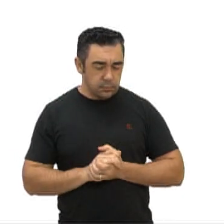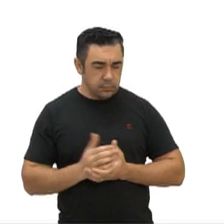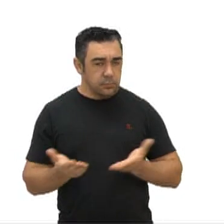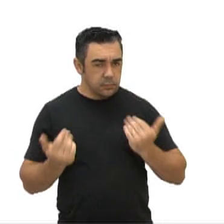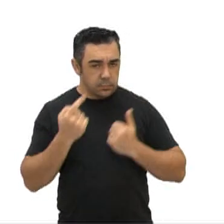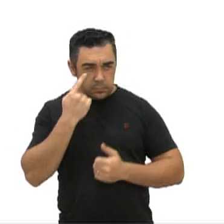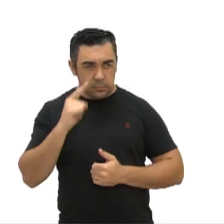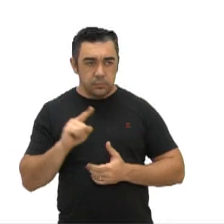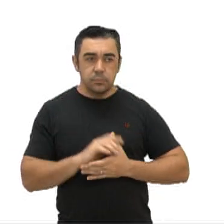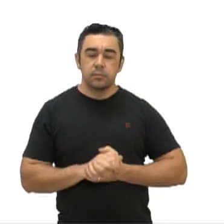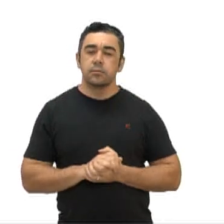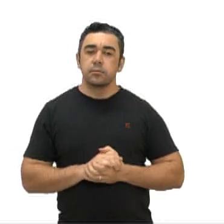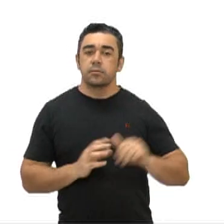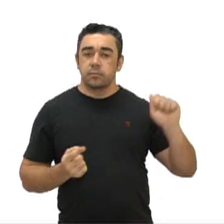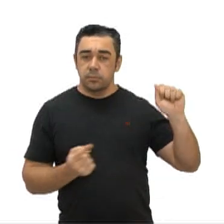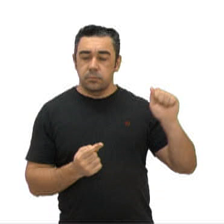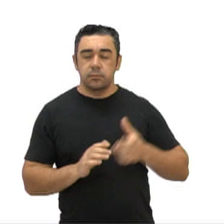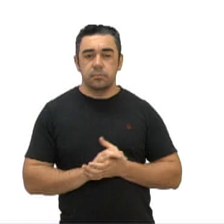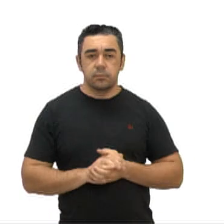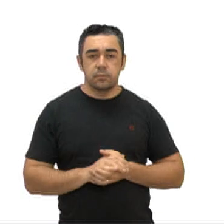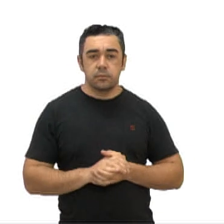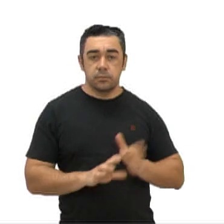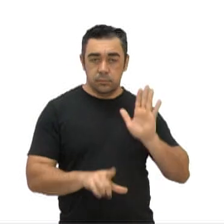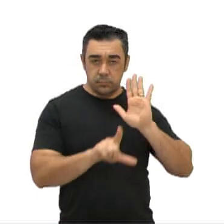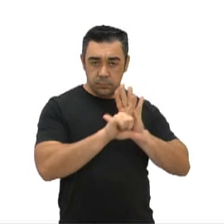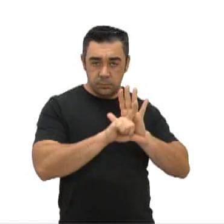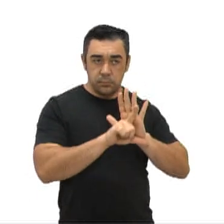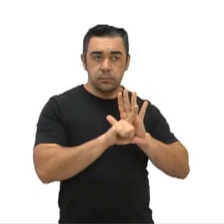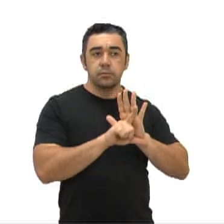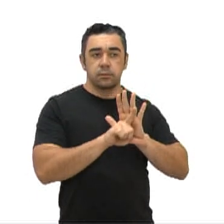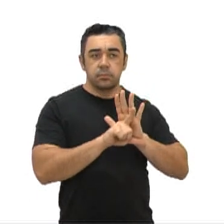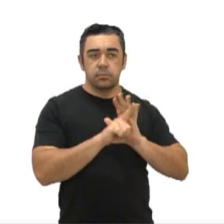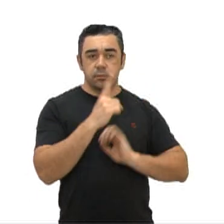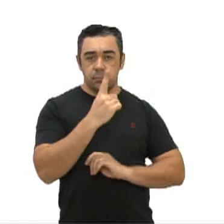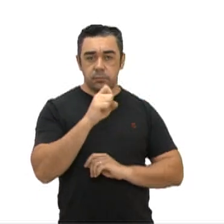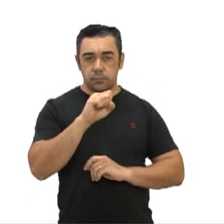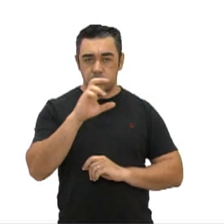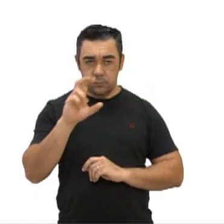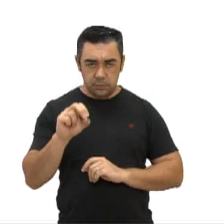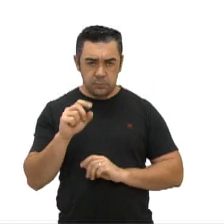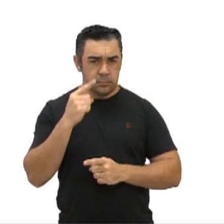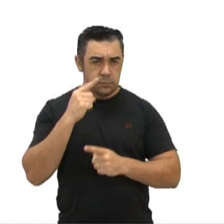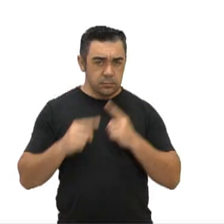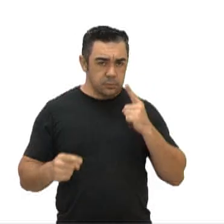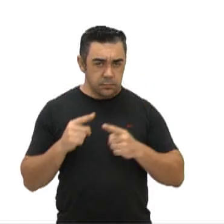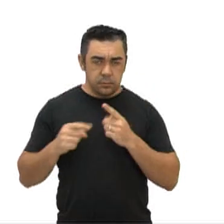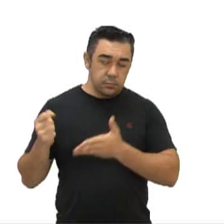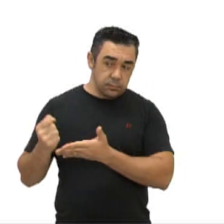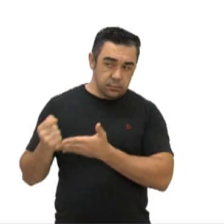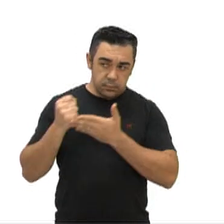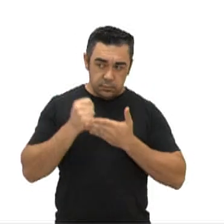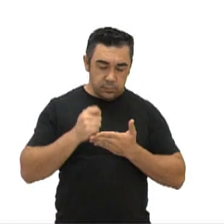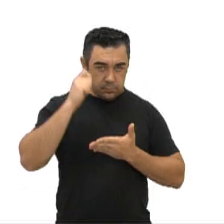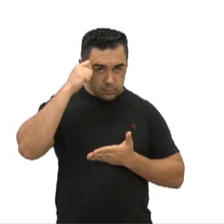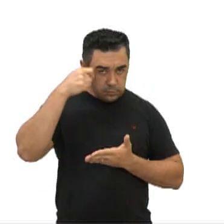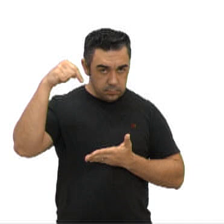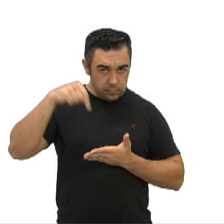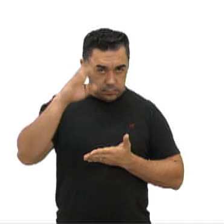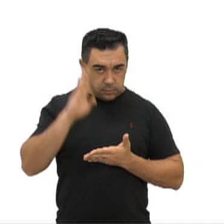nossas alternativas. Letra A. A Lei Áurea, de 1850, proibiu o tráfico de escravos para o